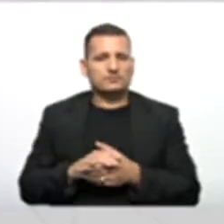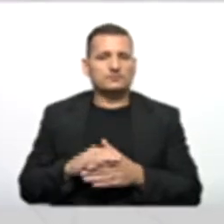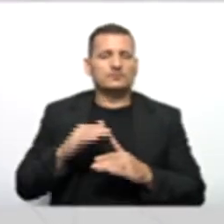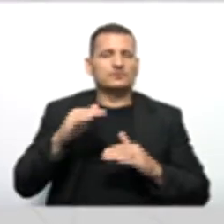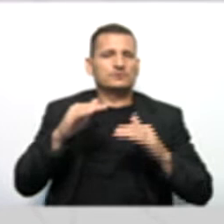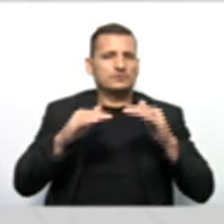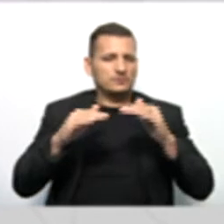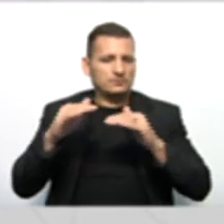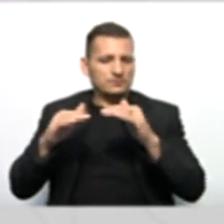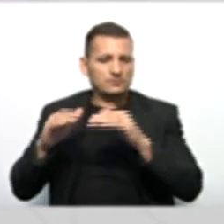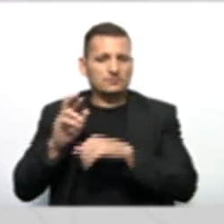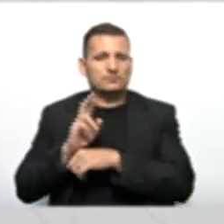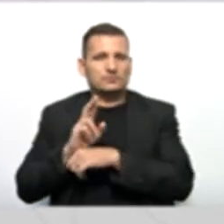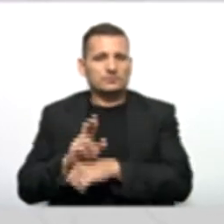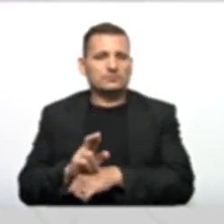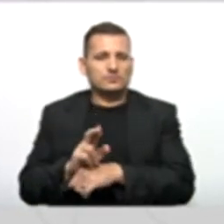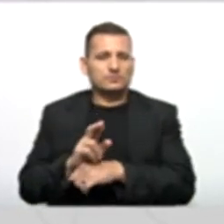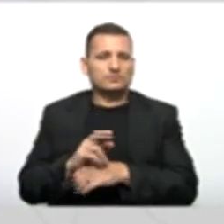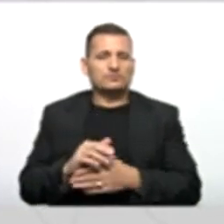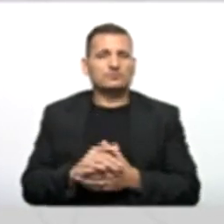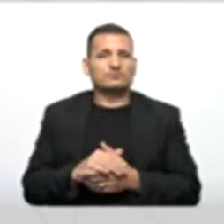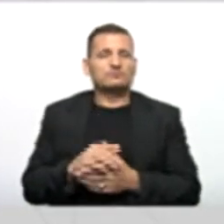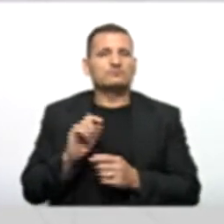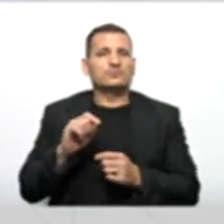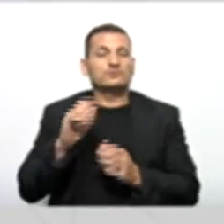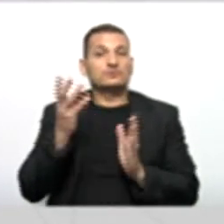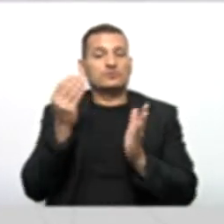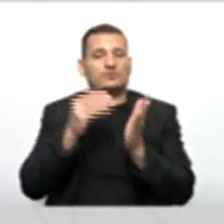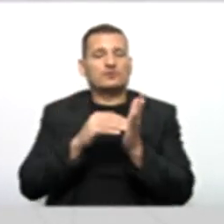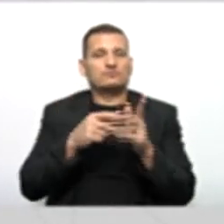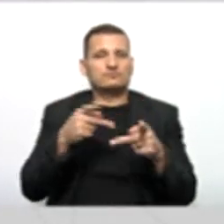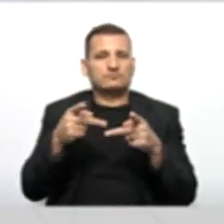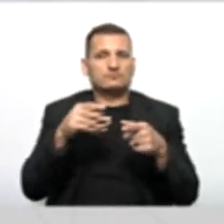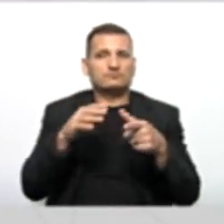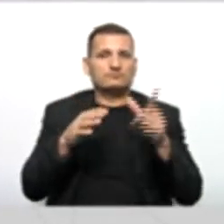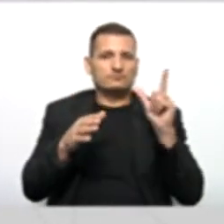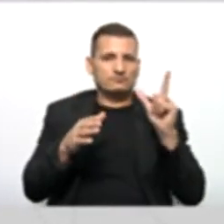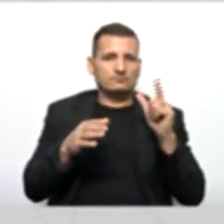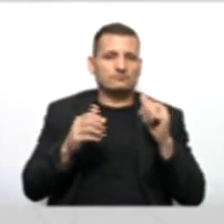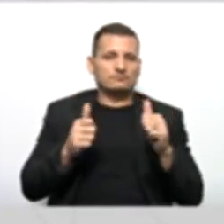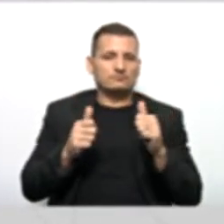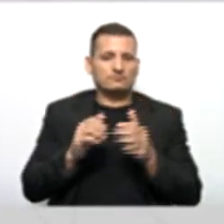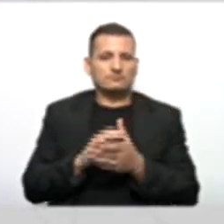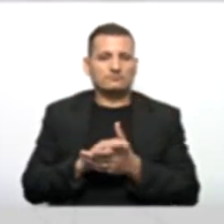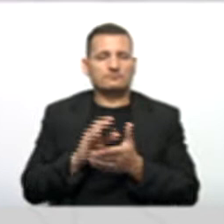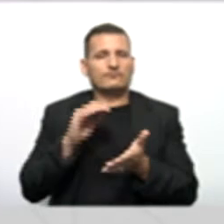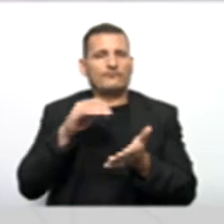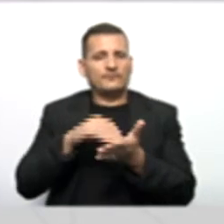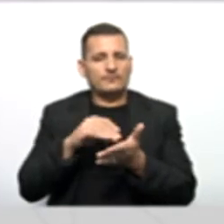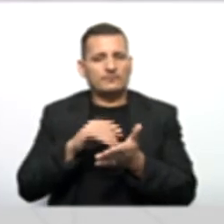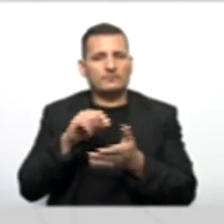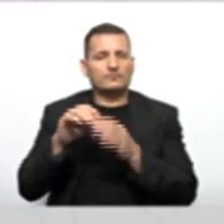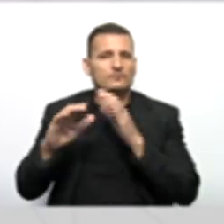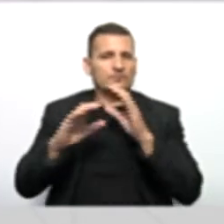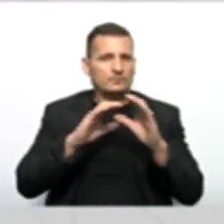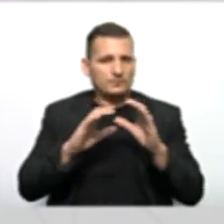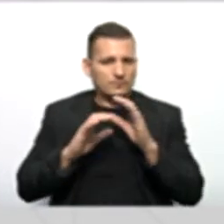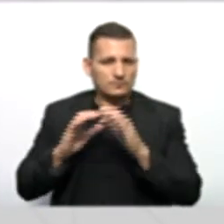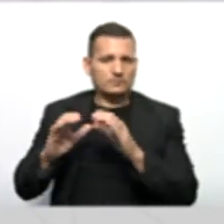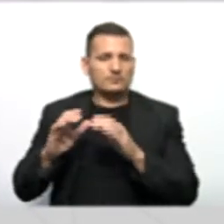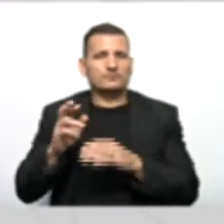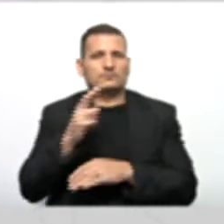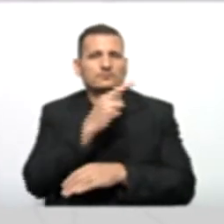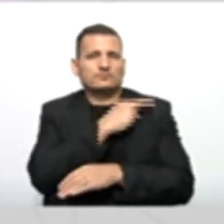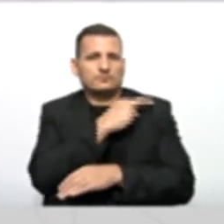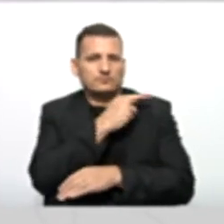e nivelamento de recursos tenham sido previstos. Tá? Falta de definição e comunicação sobre as